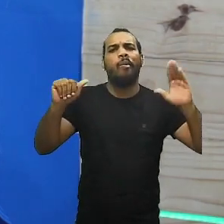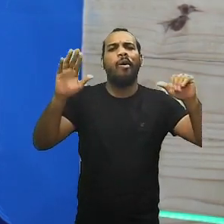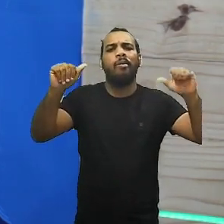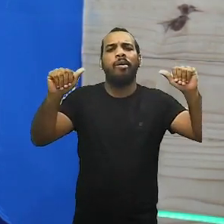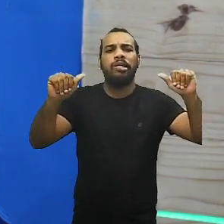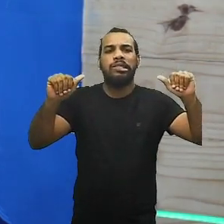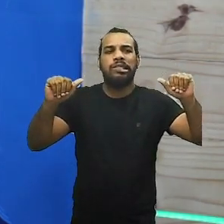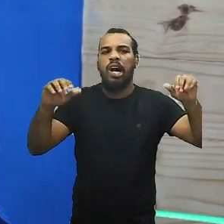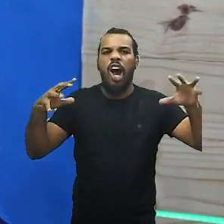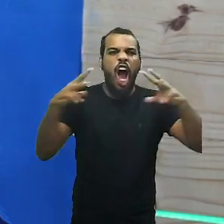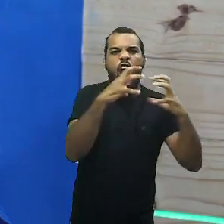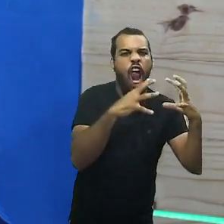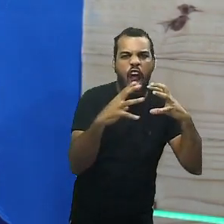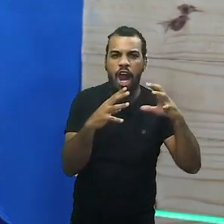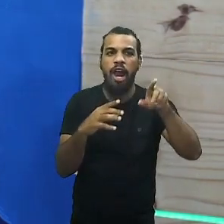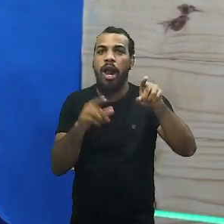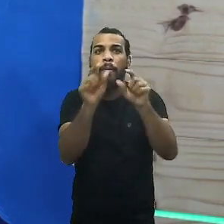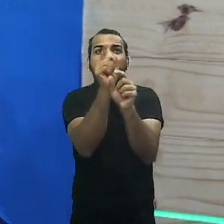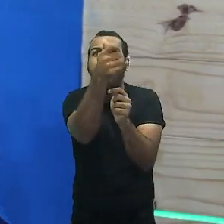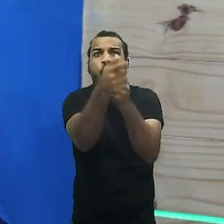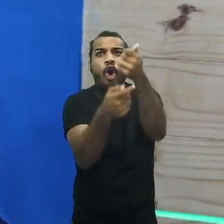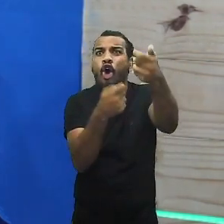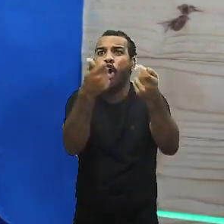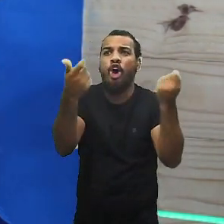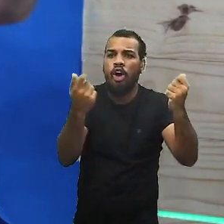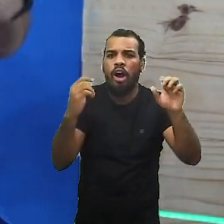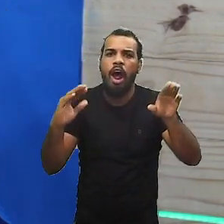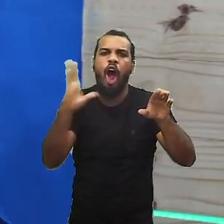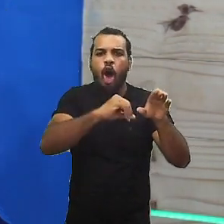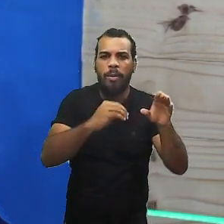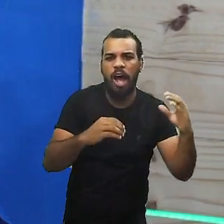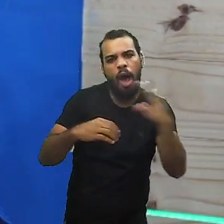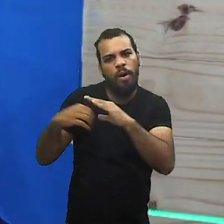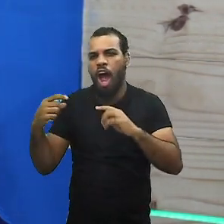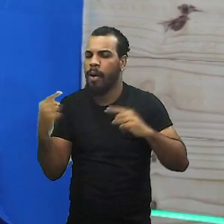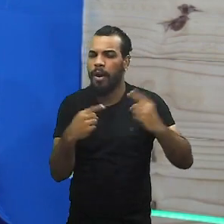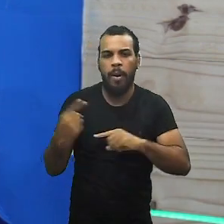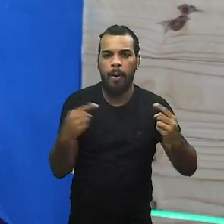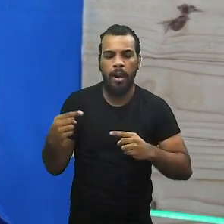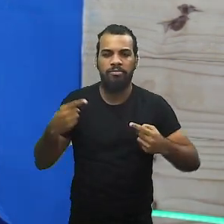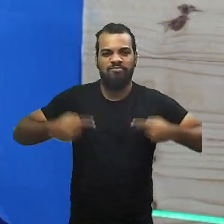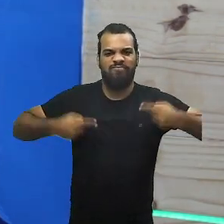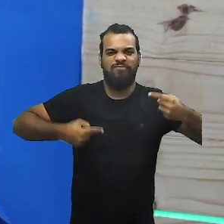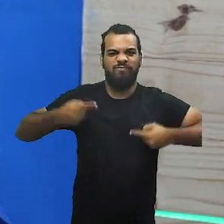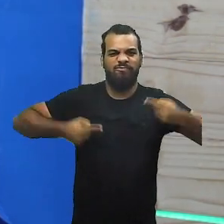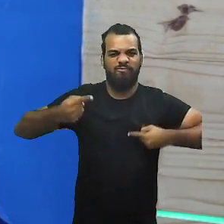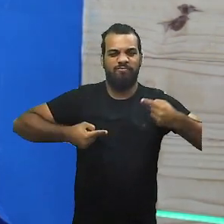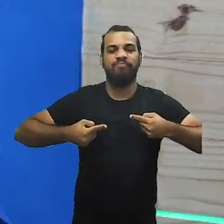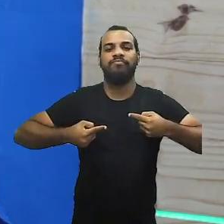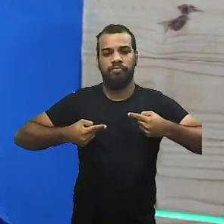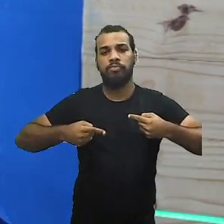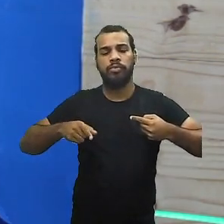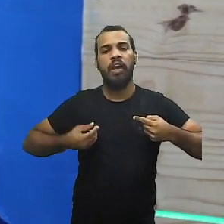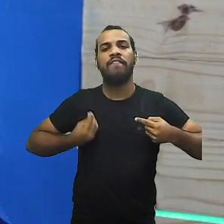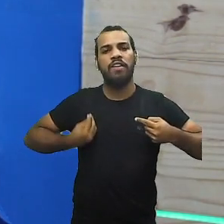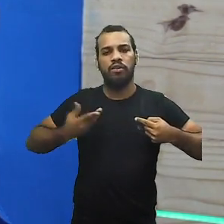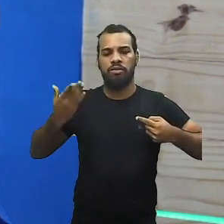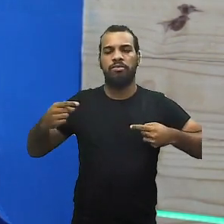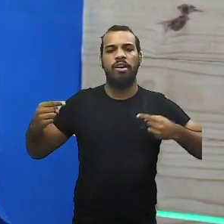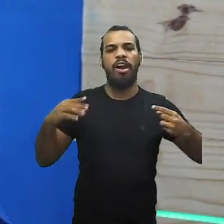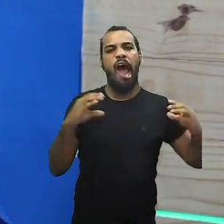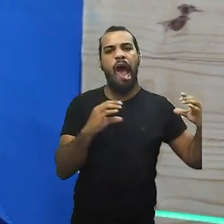fome. Então, a fome, a escassez do alimento, fez uma pressão nesses seres vivos para